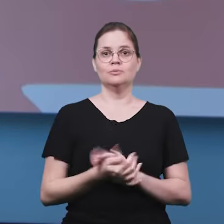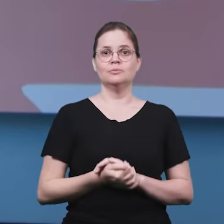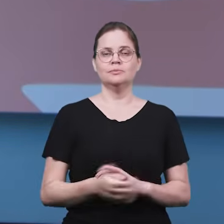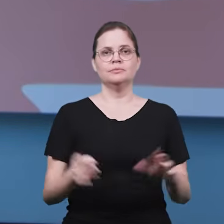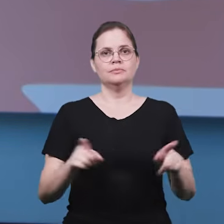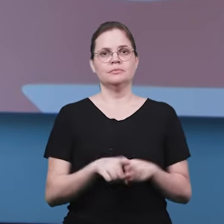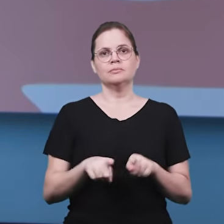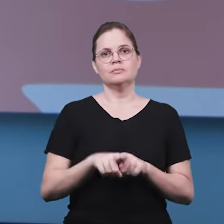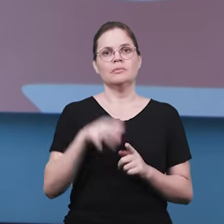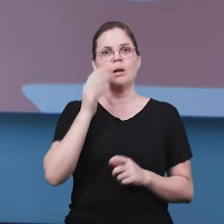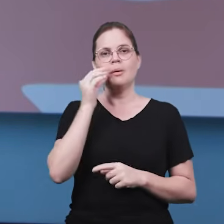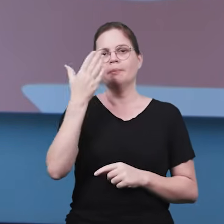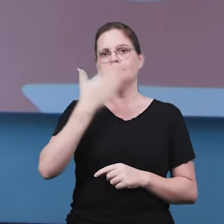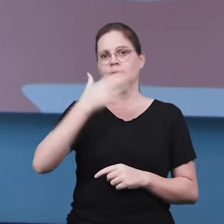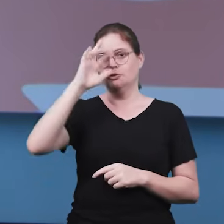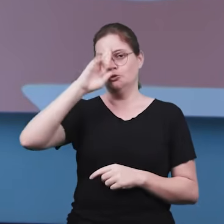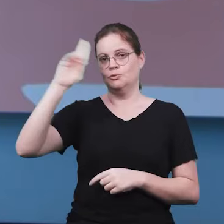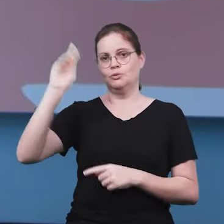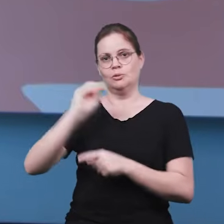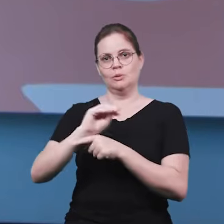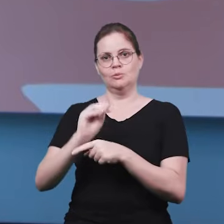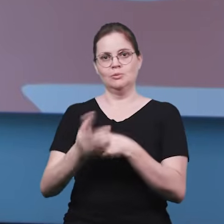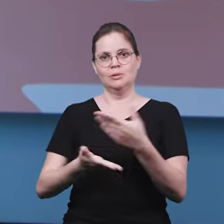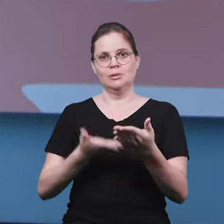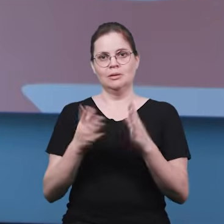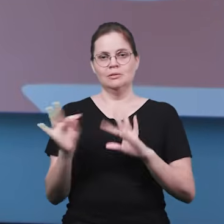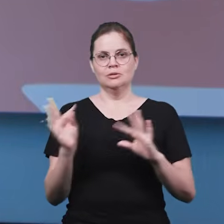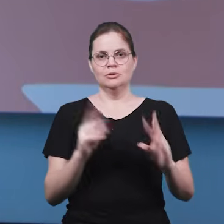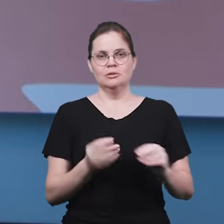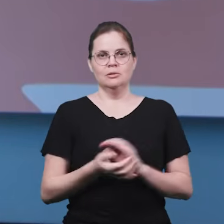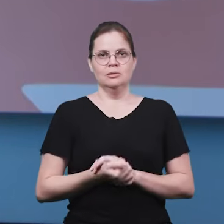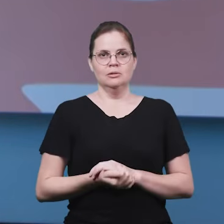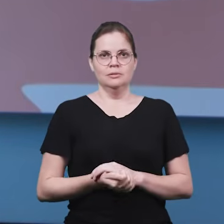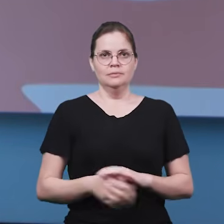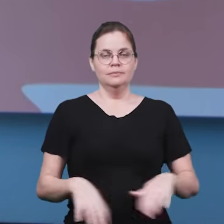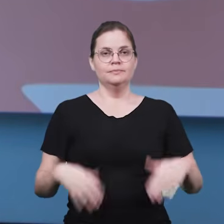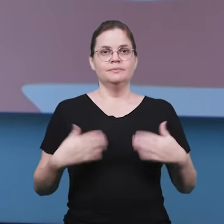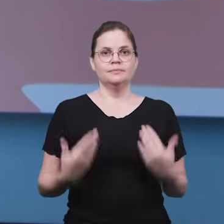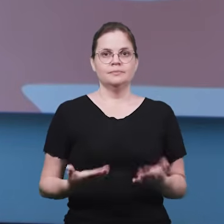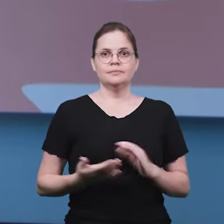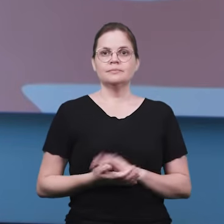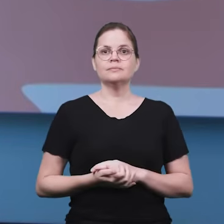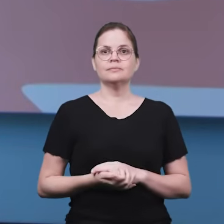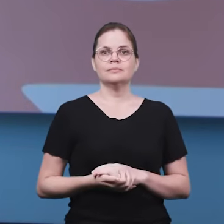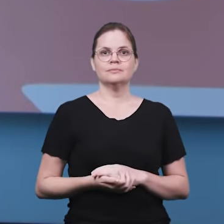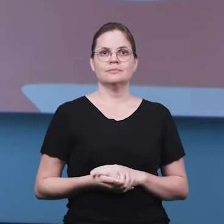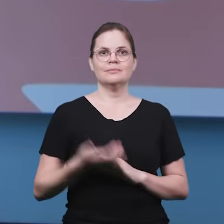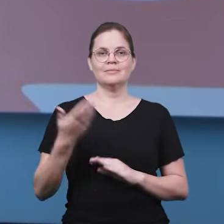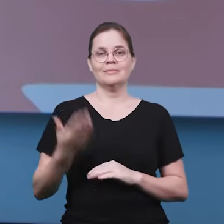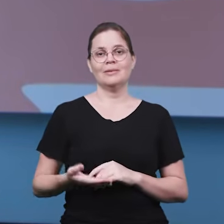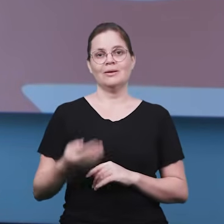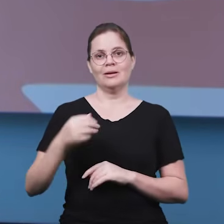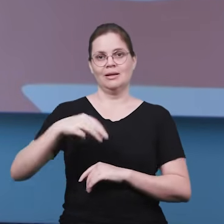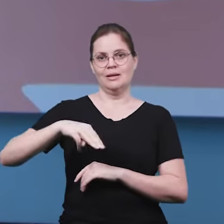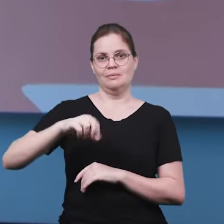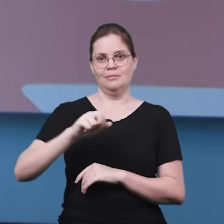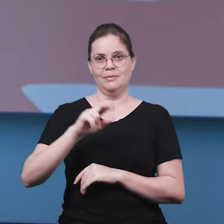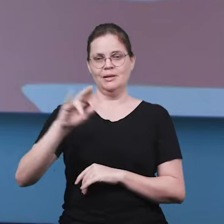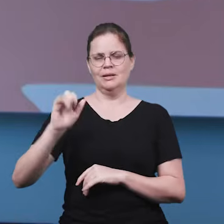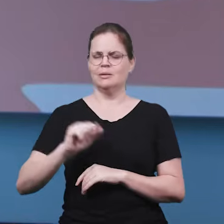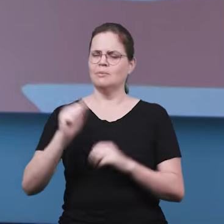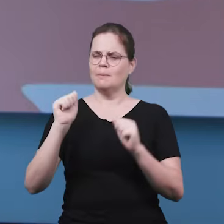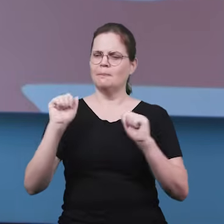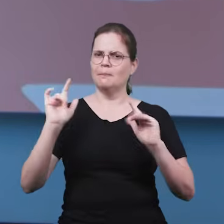uma prova de que o Senhor tem cuidado de tudo. Dessa forma, Miriam, nossa irmã Miriam, foi